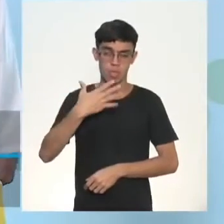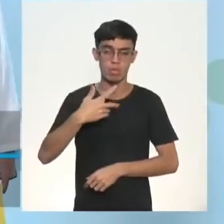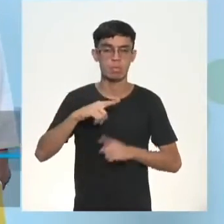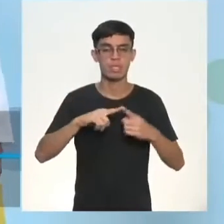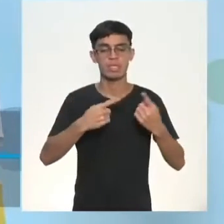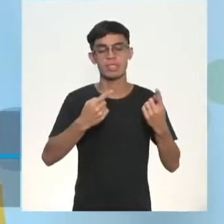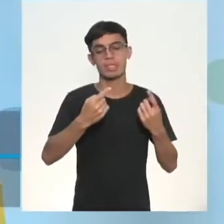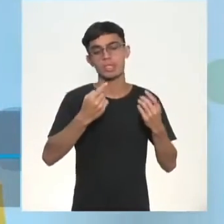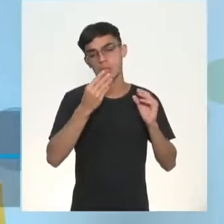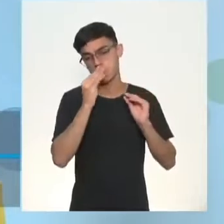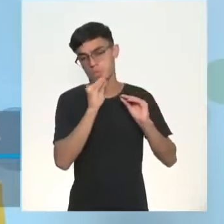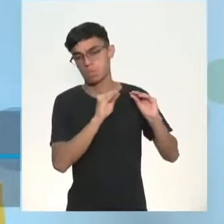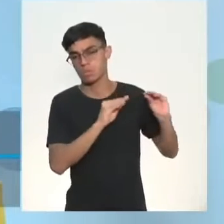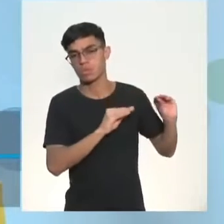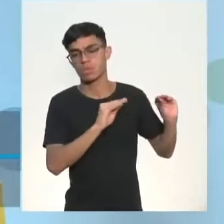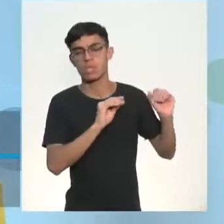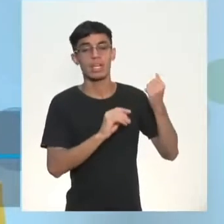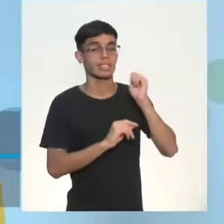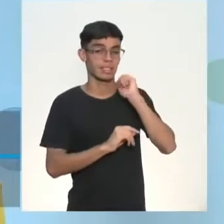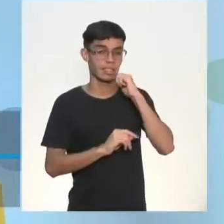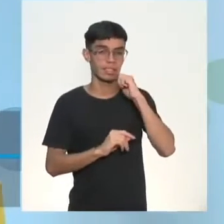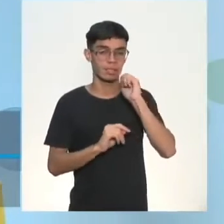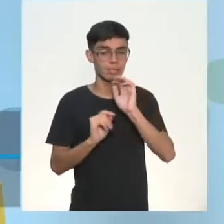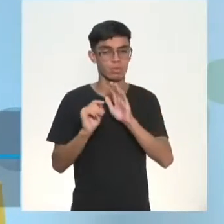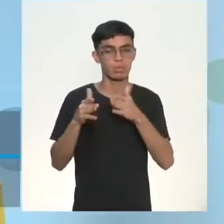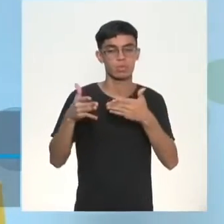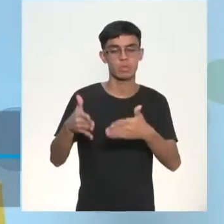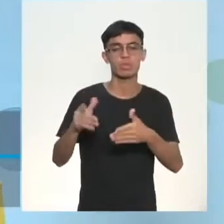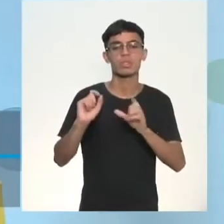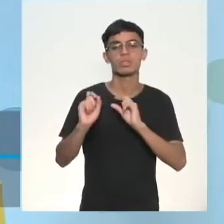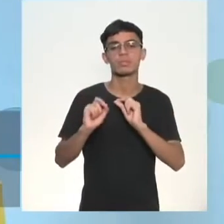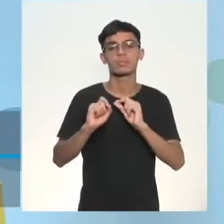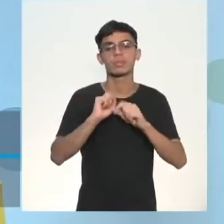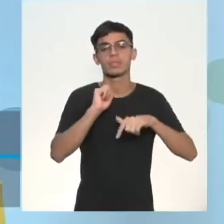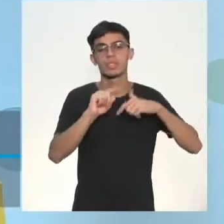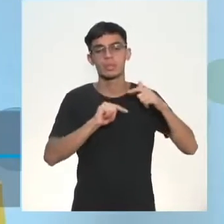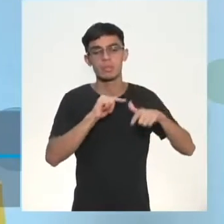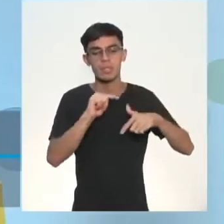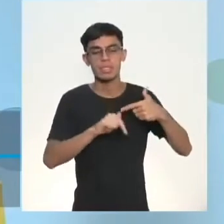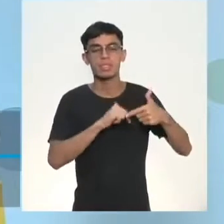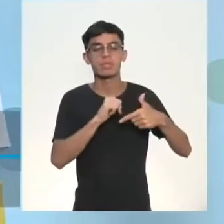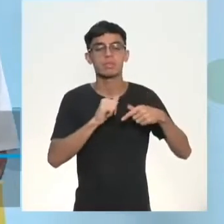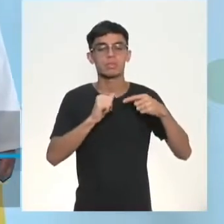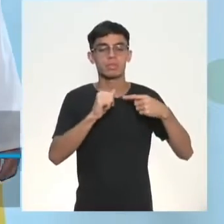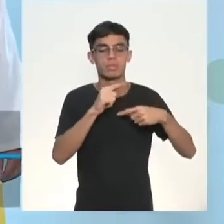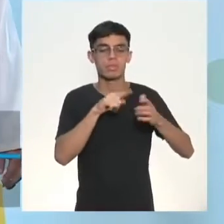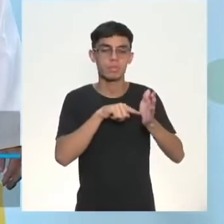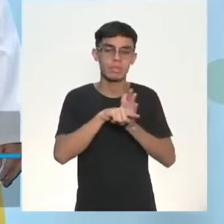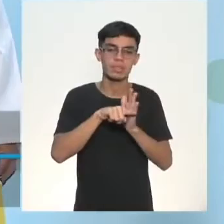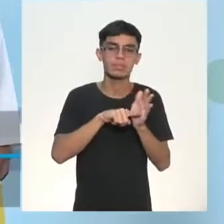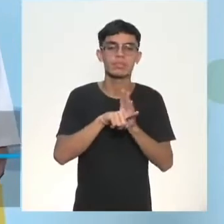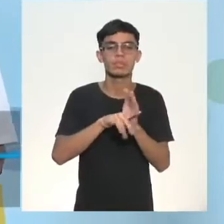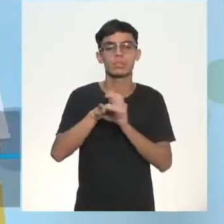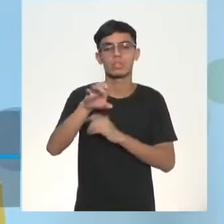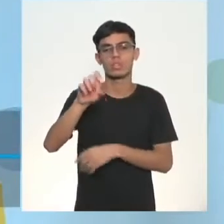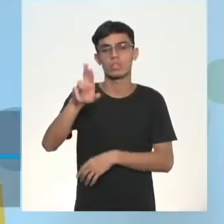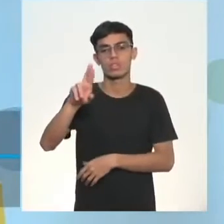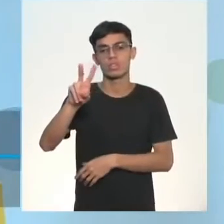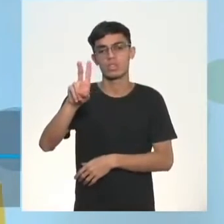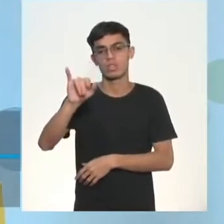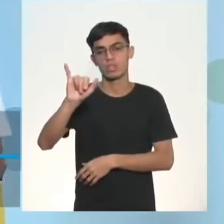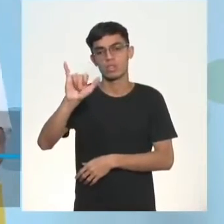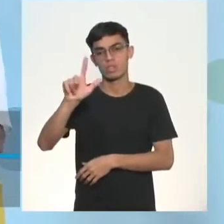pouco de lado. Mas ele fez um trabalho que durou aí 8 anos, né, pesquisando ervilhas, e aí ele